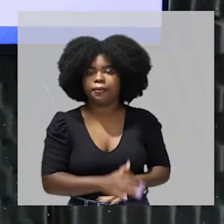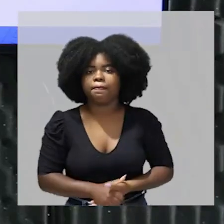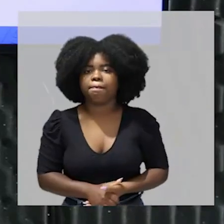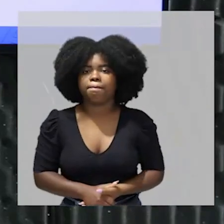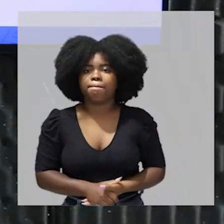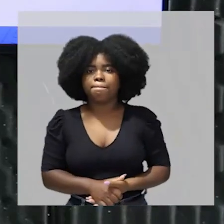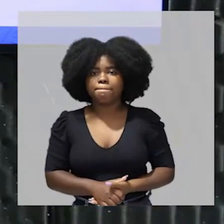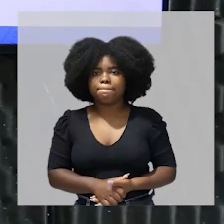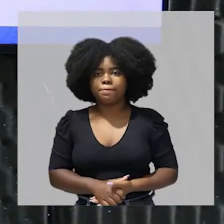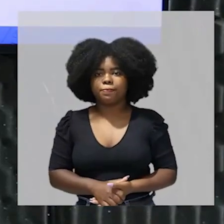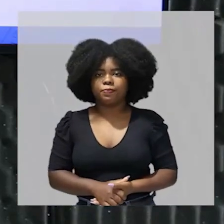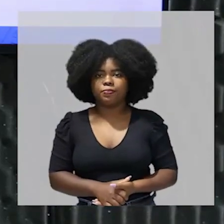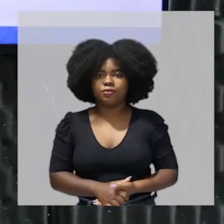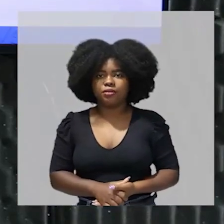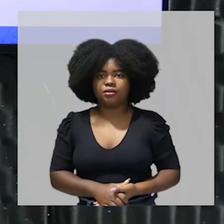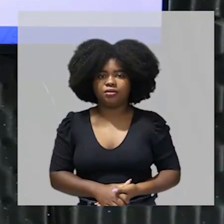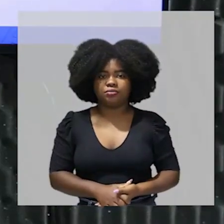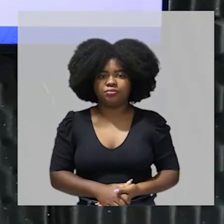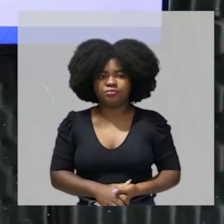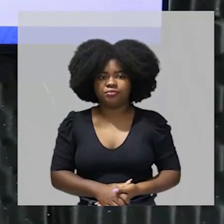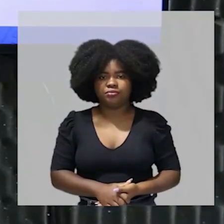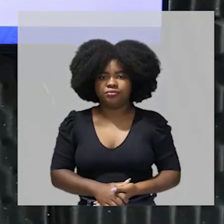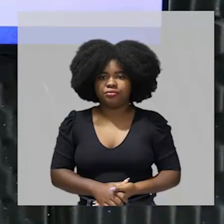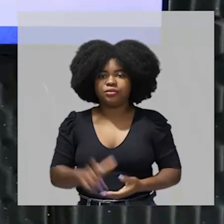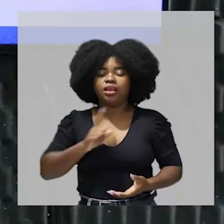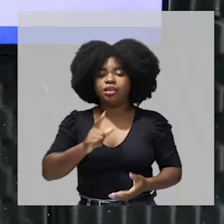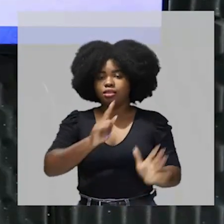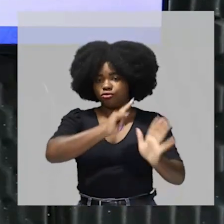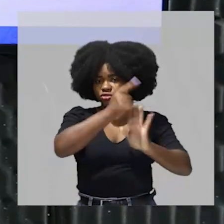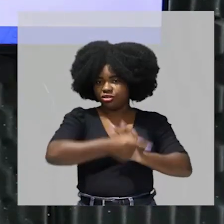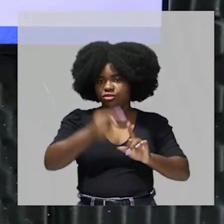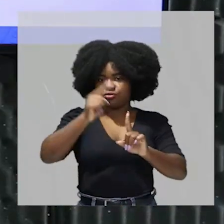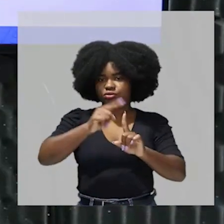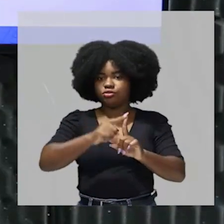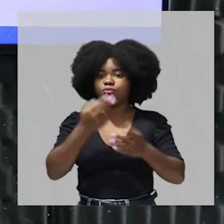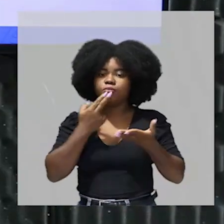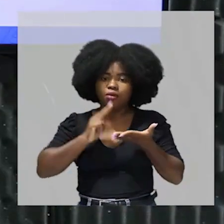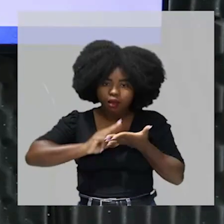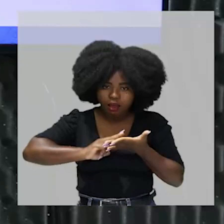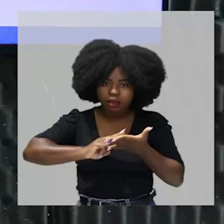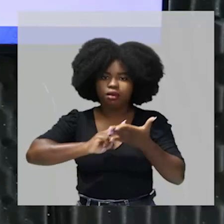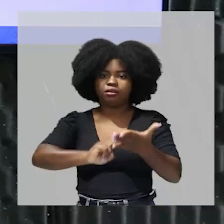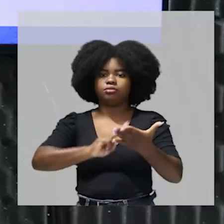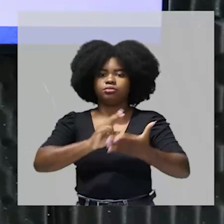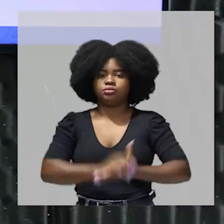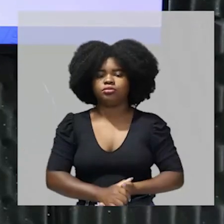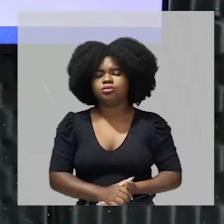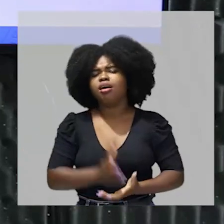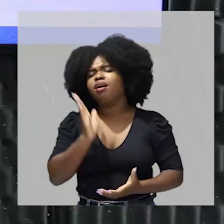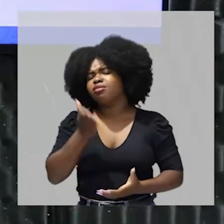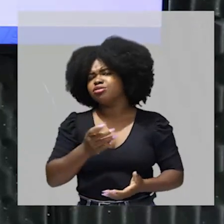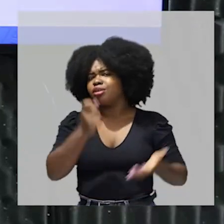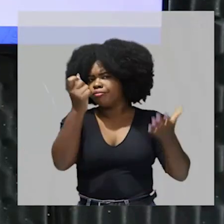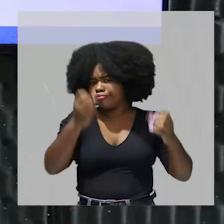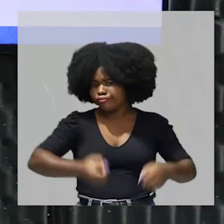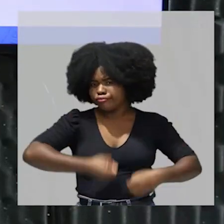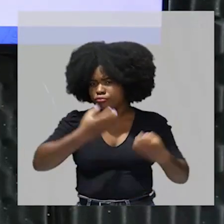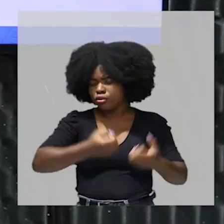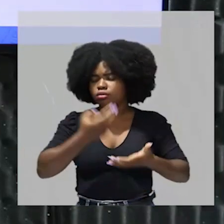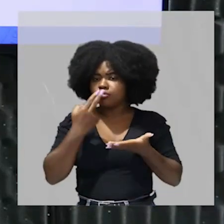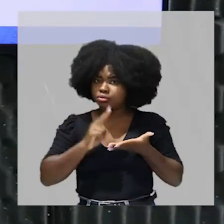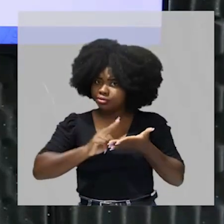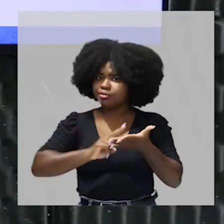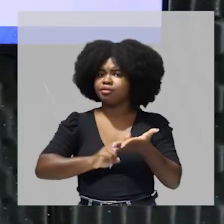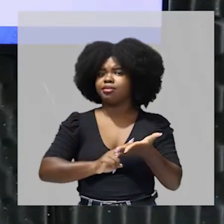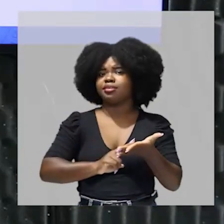apresenta marcas marcas do gênero textual carta gente vocês já escreveram carta né essa